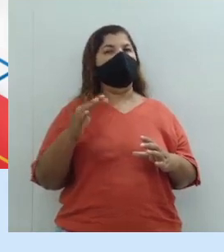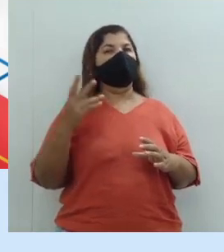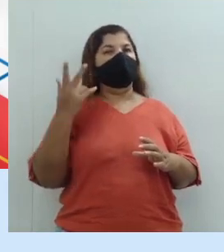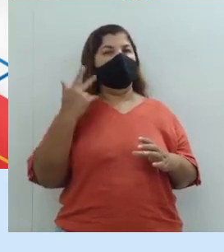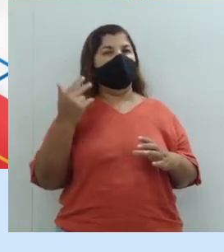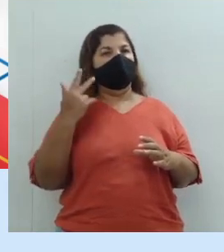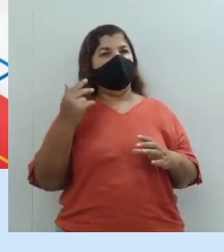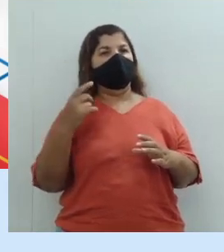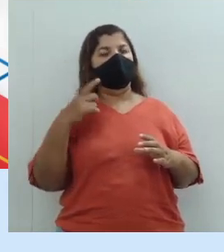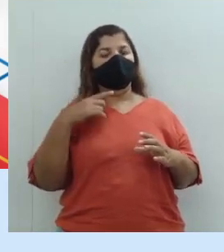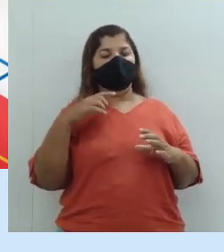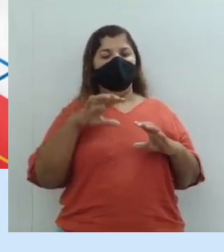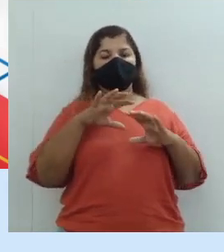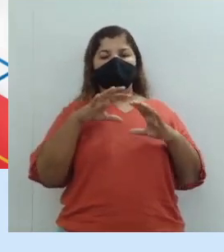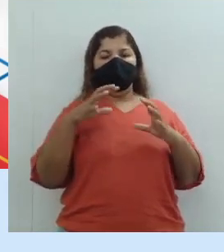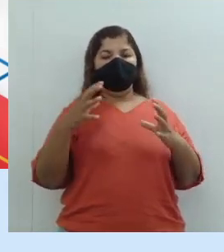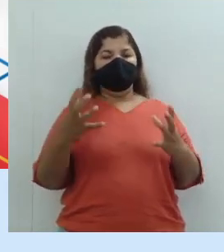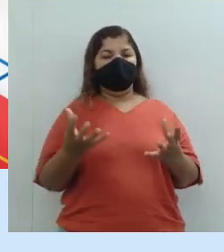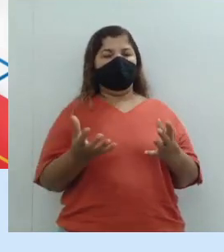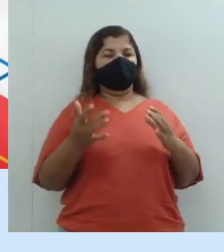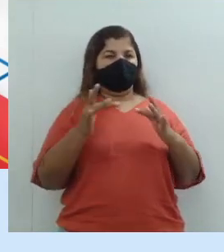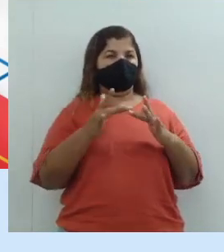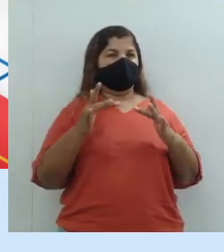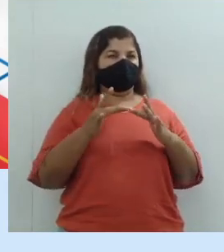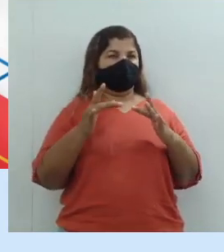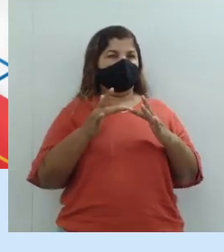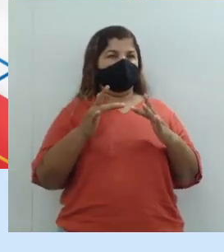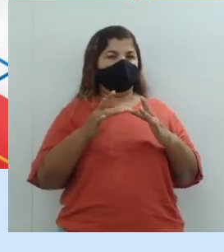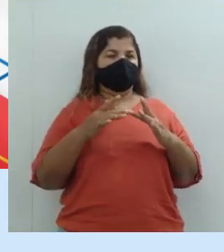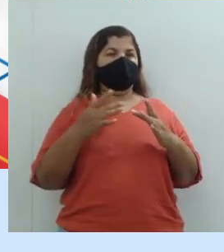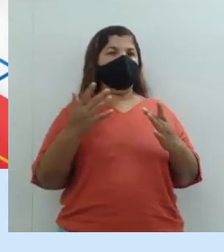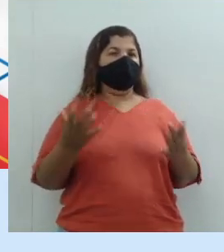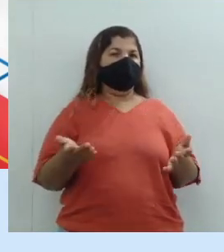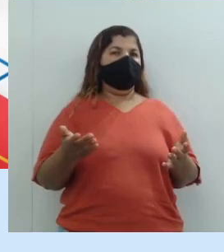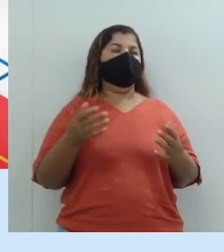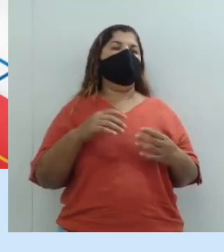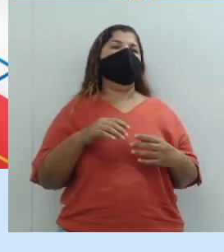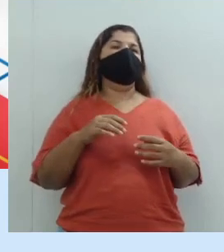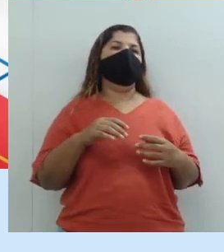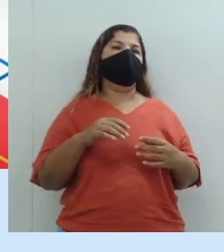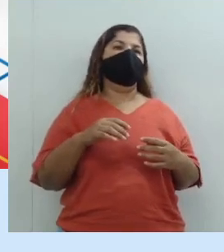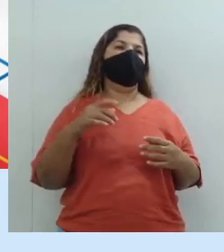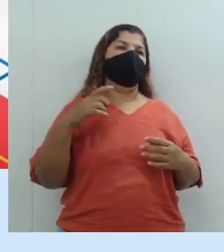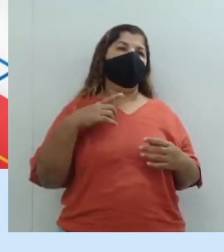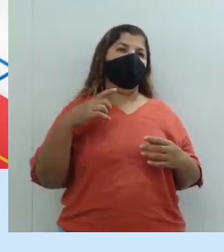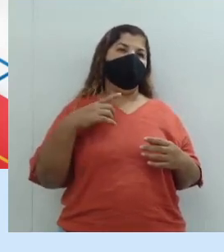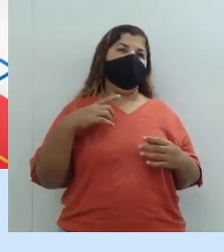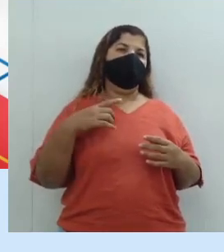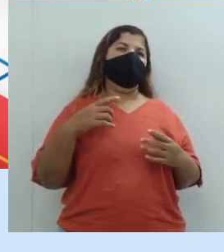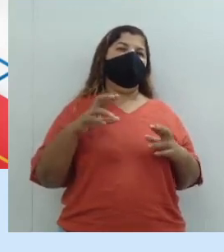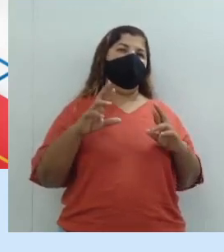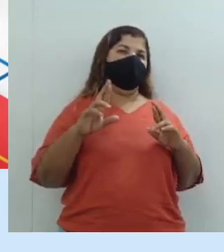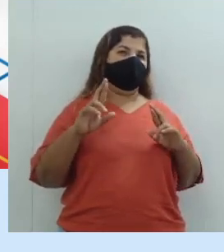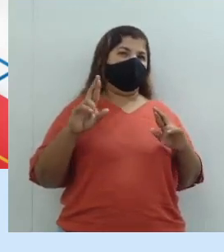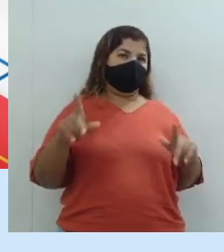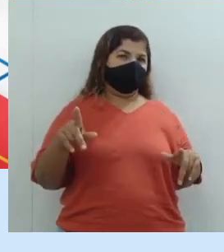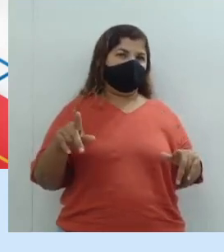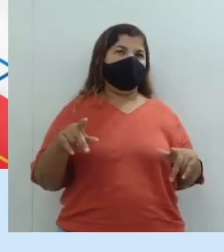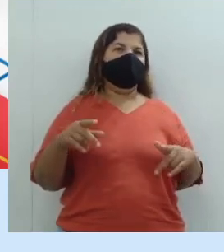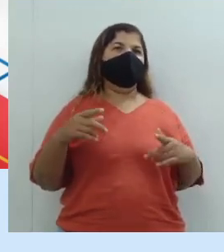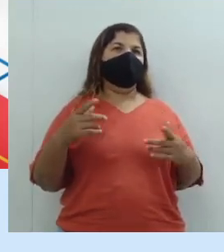atuar entre superfícies que estão em contato. Então, por que a força normal e a força-peso não são exemplos de ação e